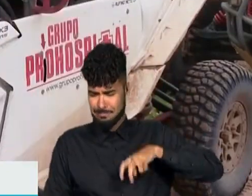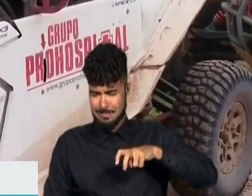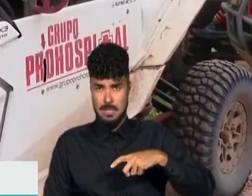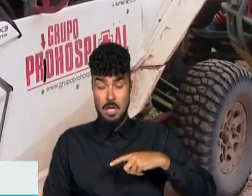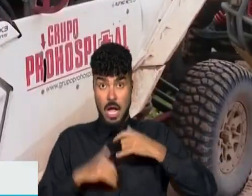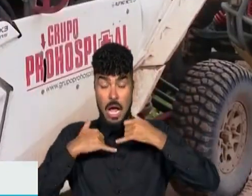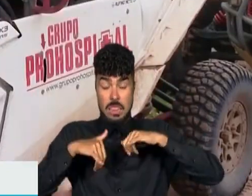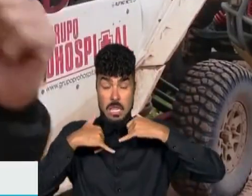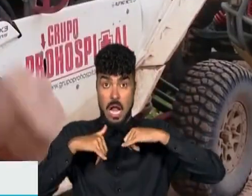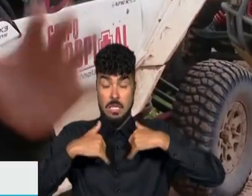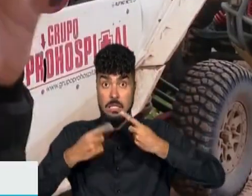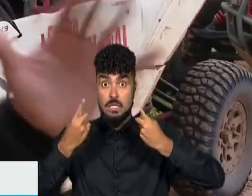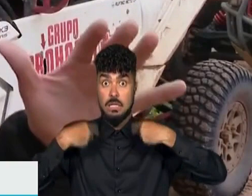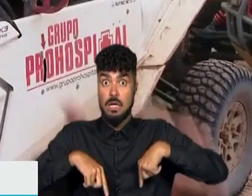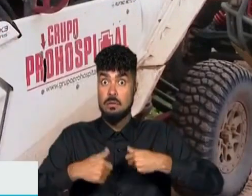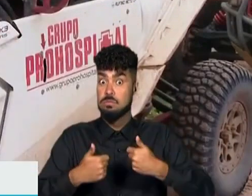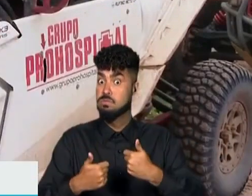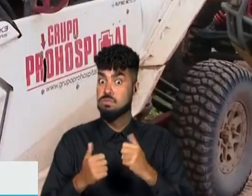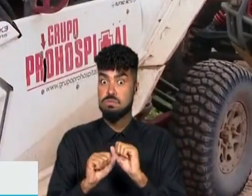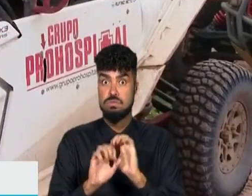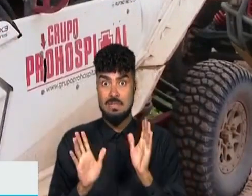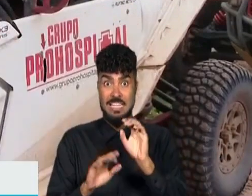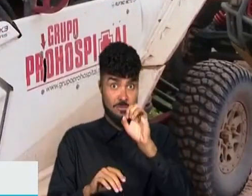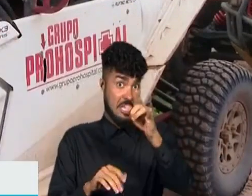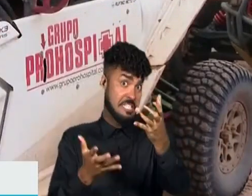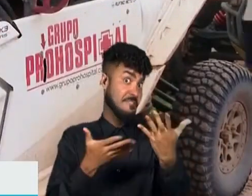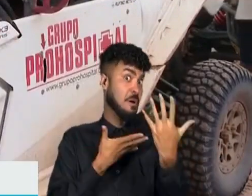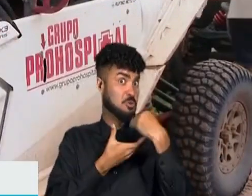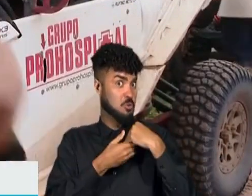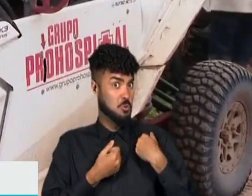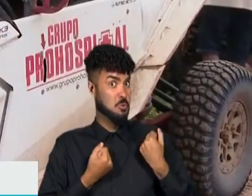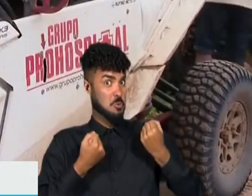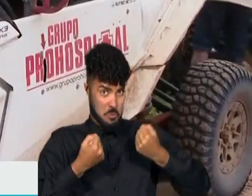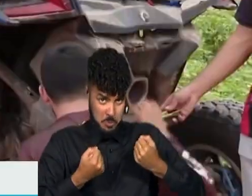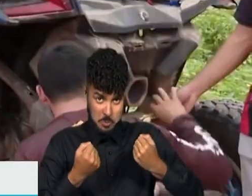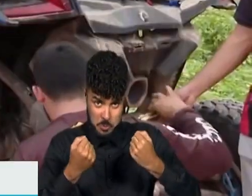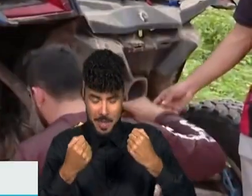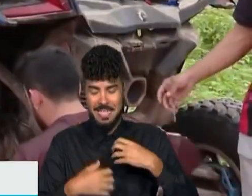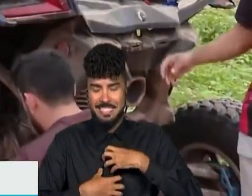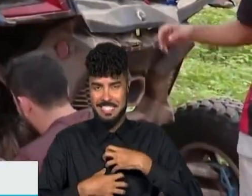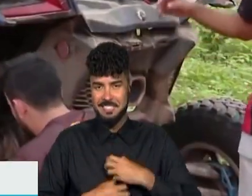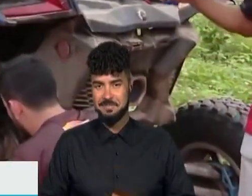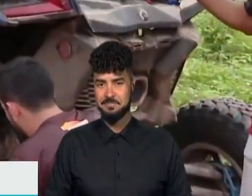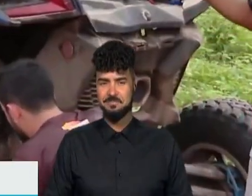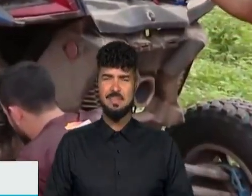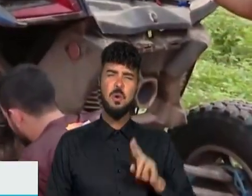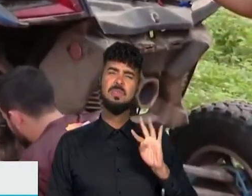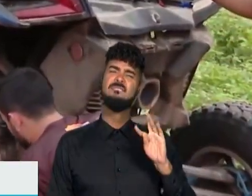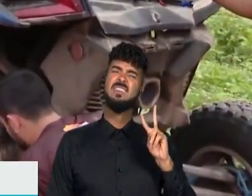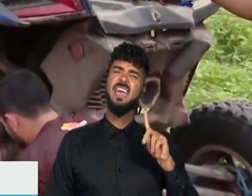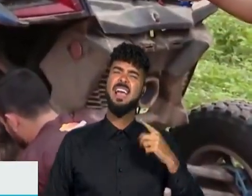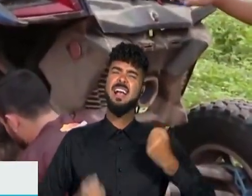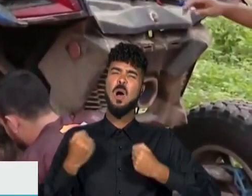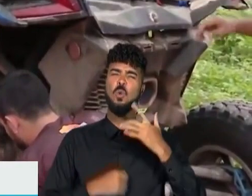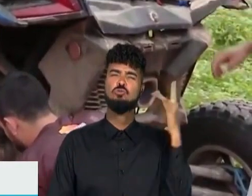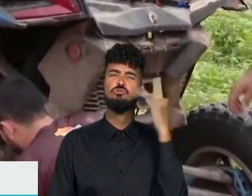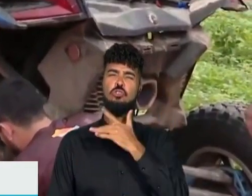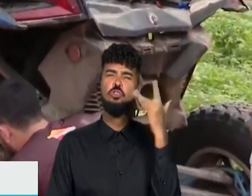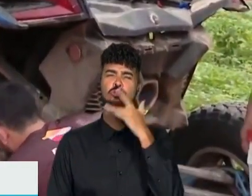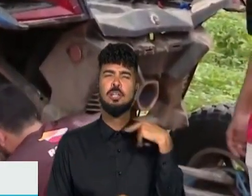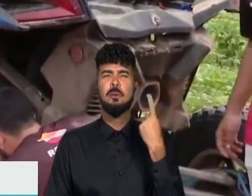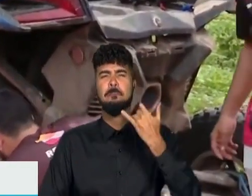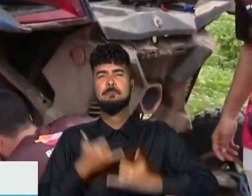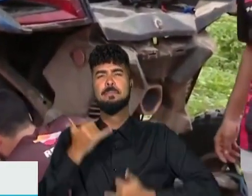quiser, muito dar uma volta lá no Cumbuco, só dentro do carro para saber o que é a sensação de estar ali dentro. O TV é um carro gostoso, a gente brinca demais, se diverte